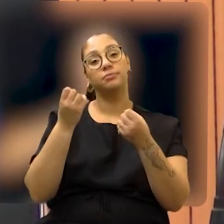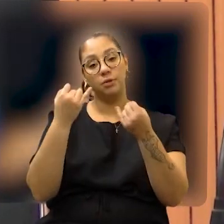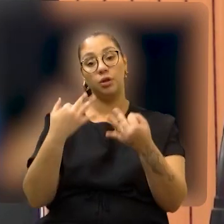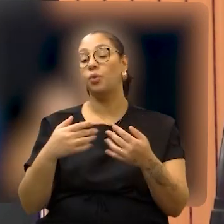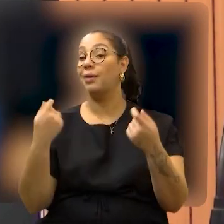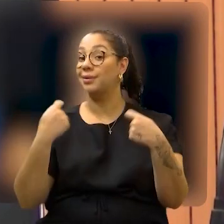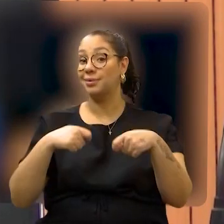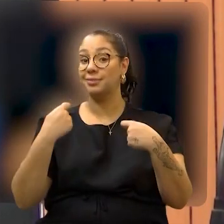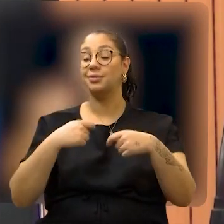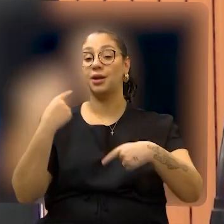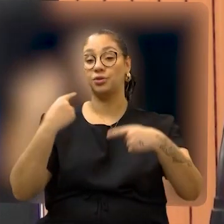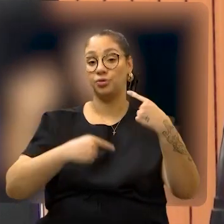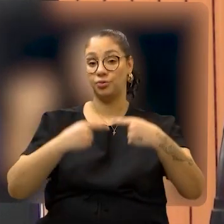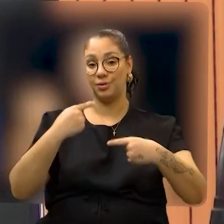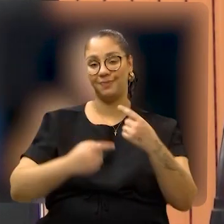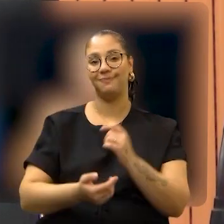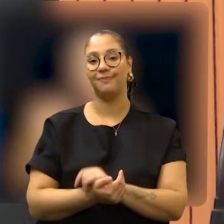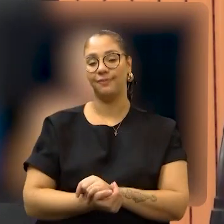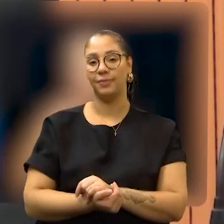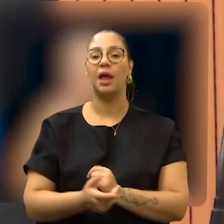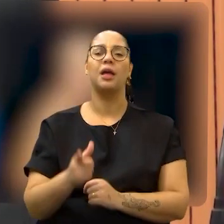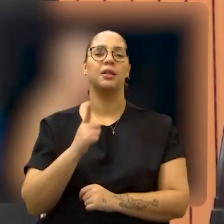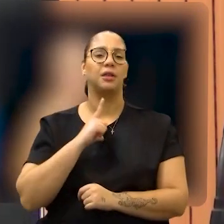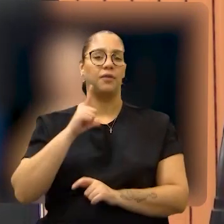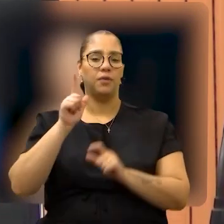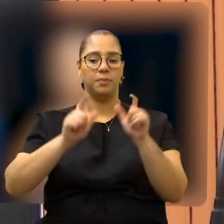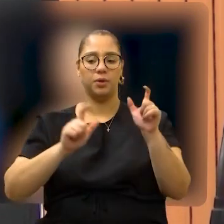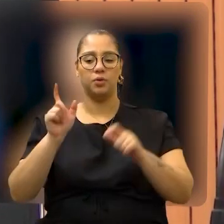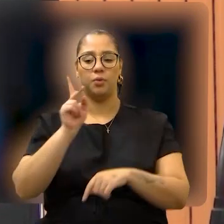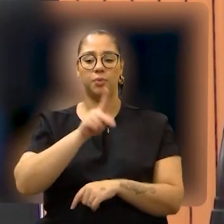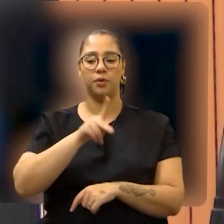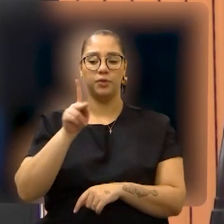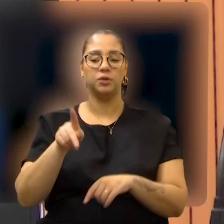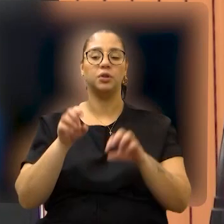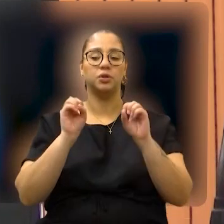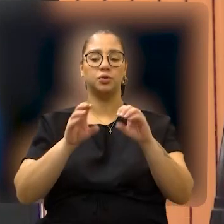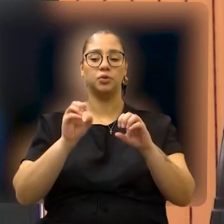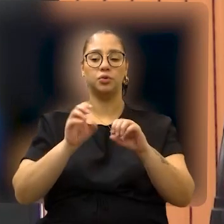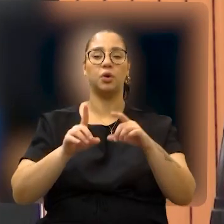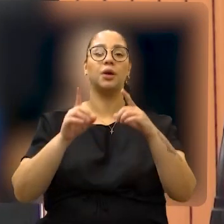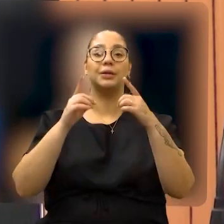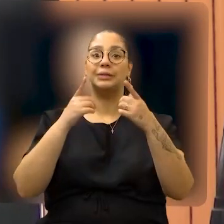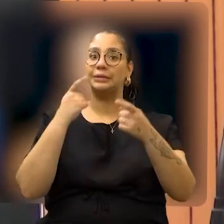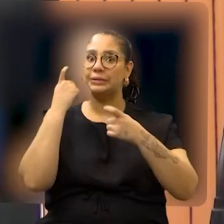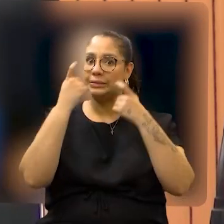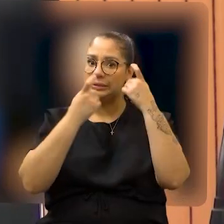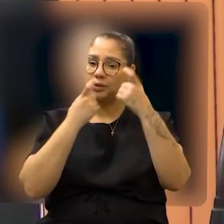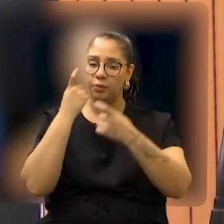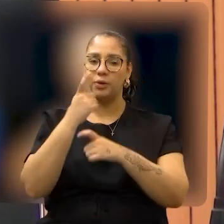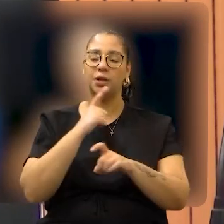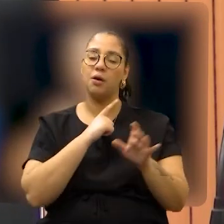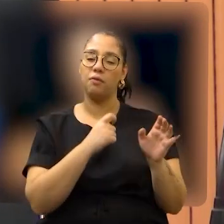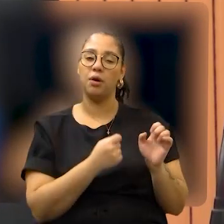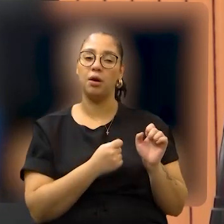sobre a necessidade desse debate. Nós temos relatos de professores, educadores preocupados com manifestação